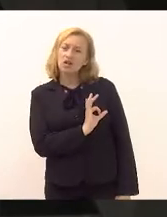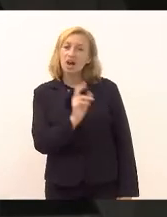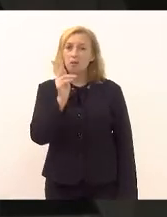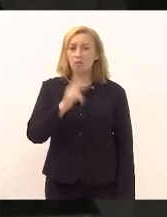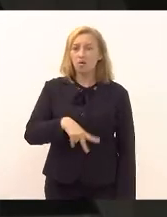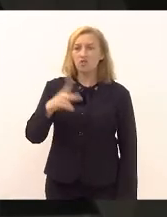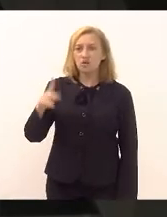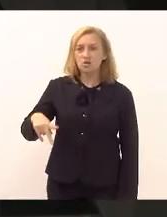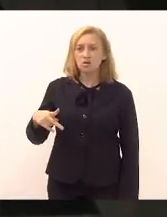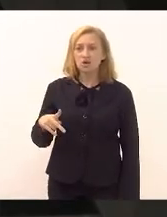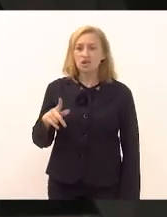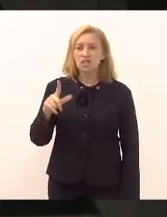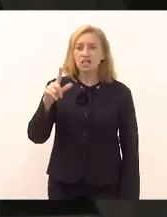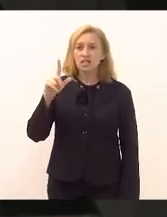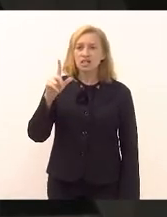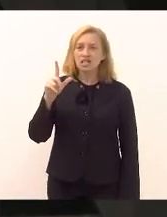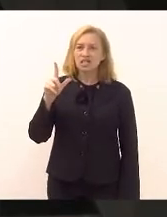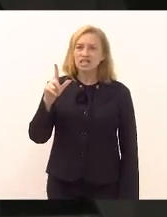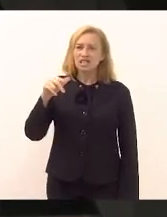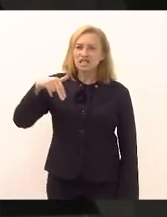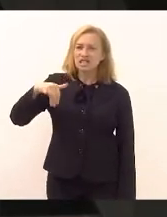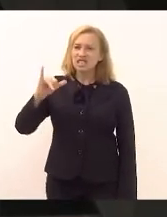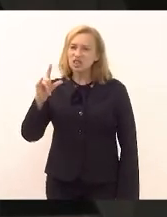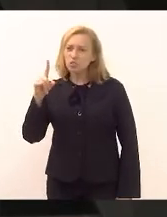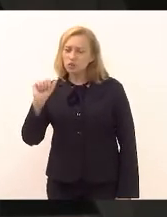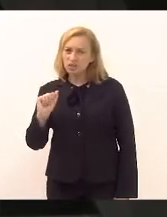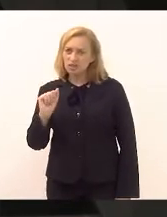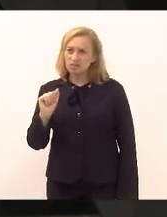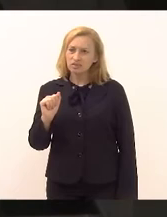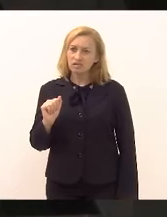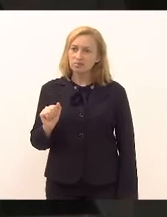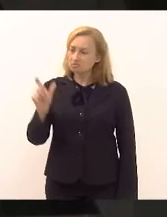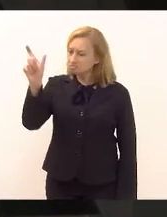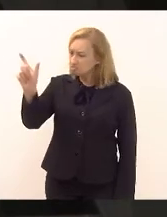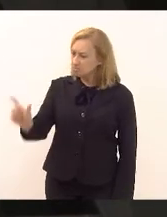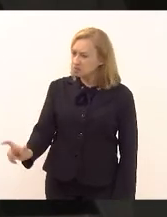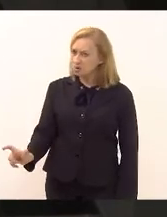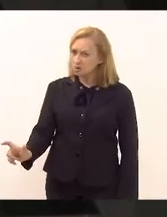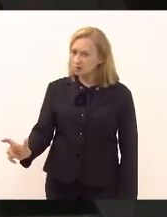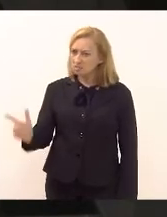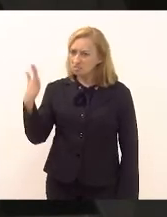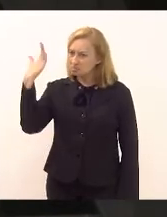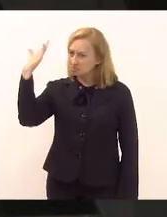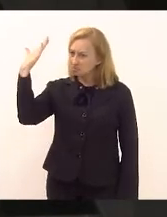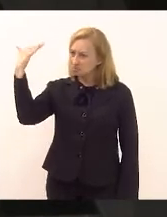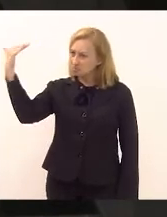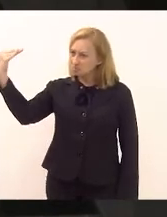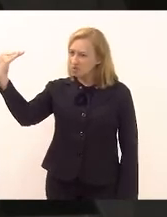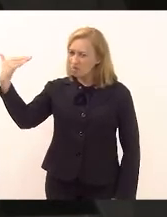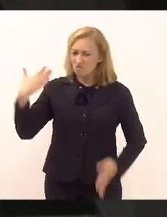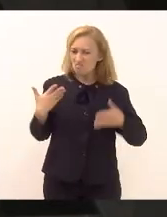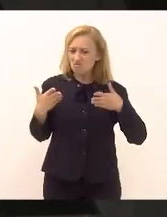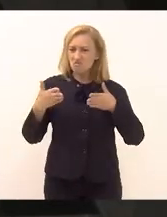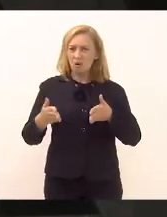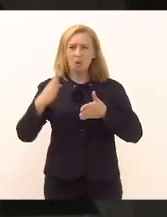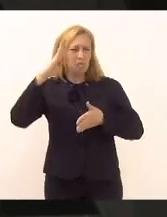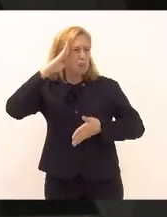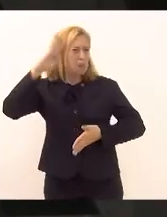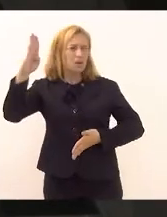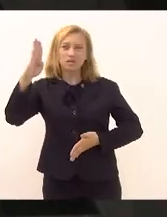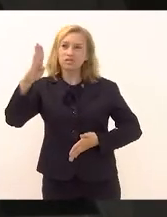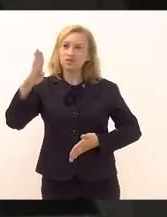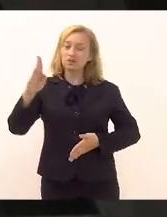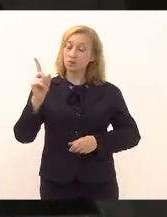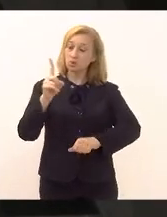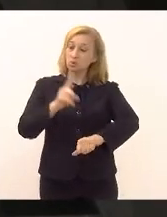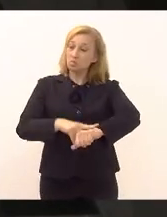professora Nilda Teves, que foi um personagem absolutamente central para que, num